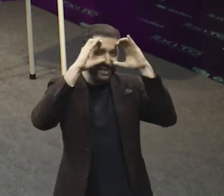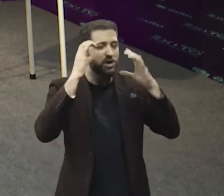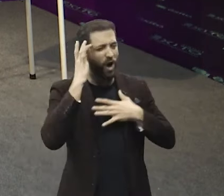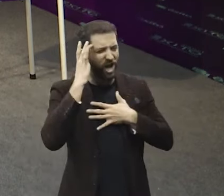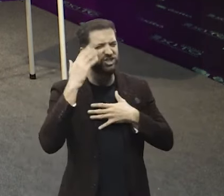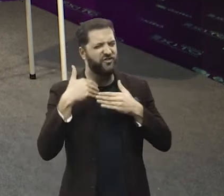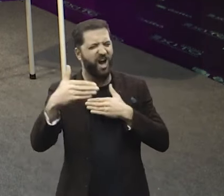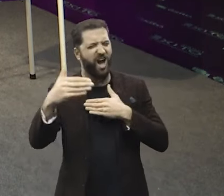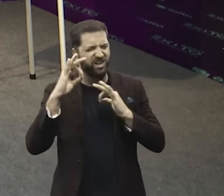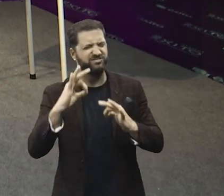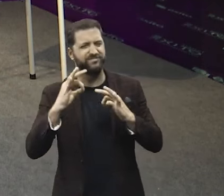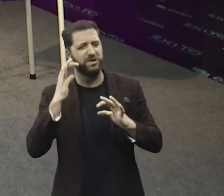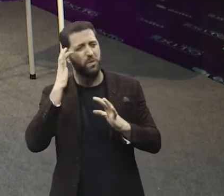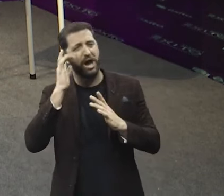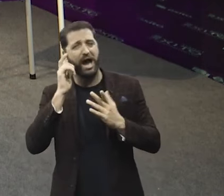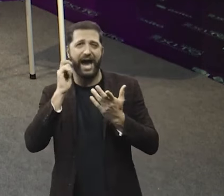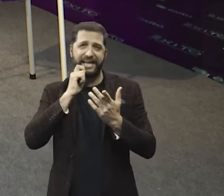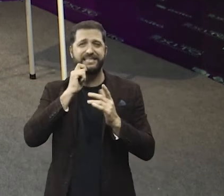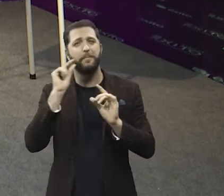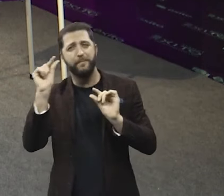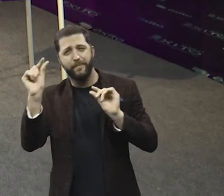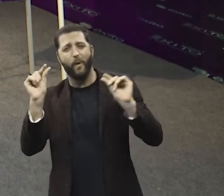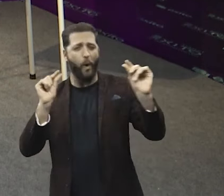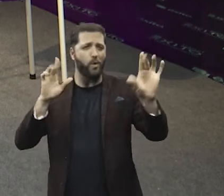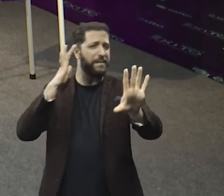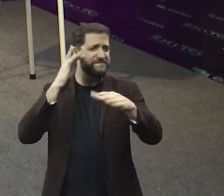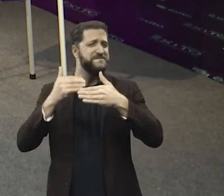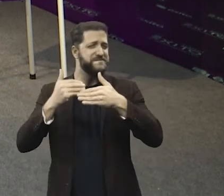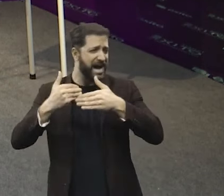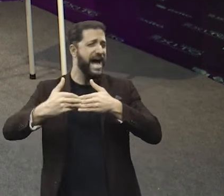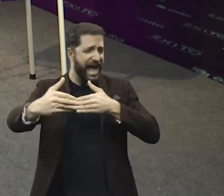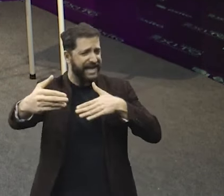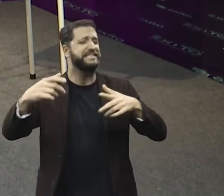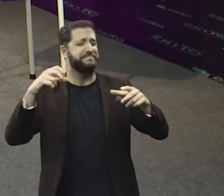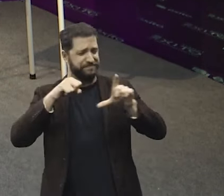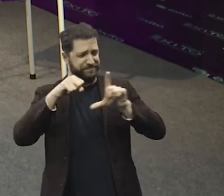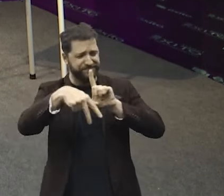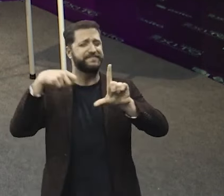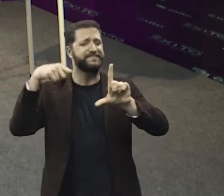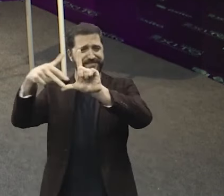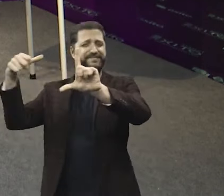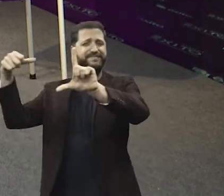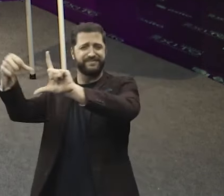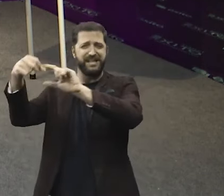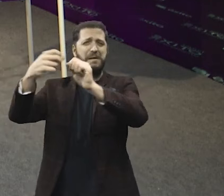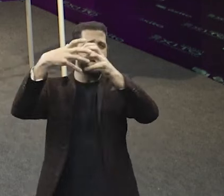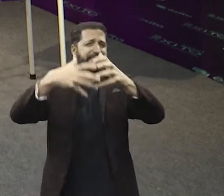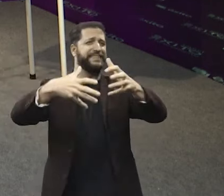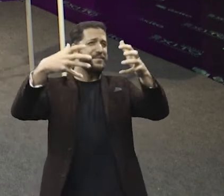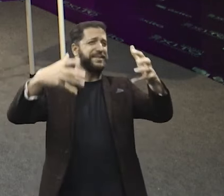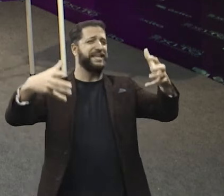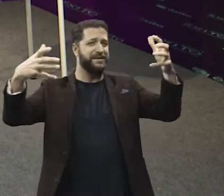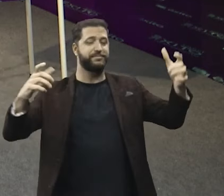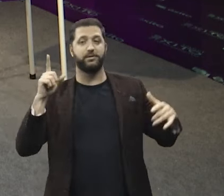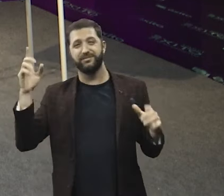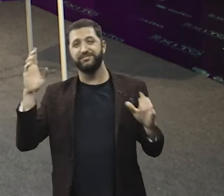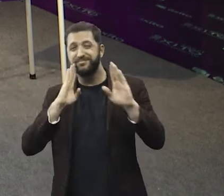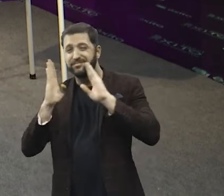não sei em que nível A tecnologia vai chegar mas o zugerberg ele tá investindo muita